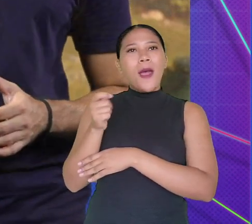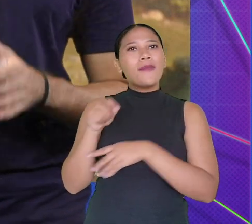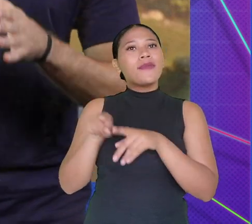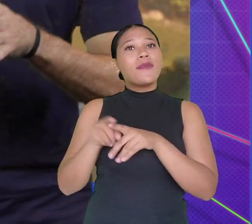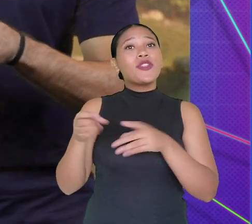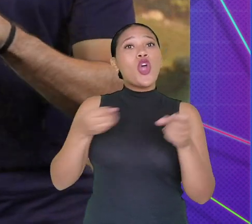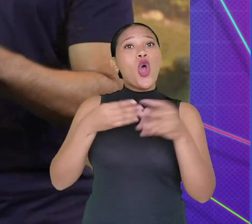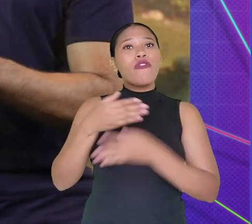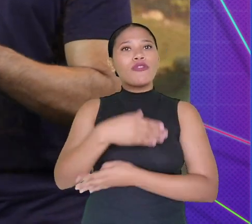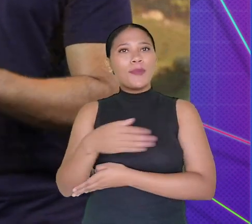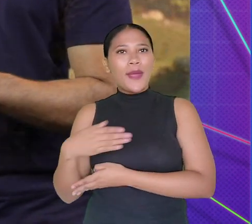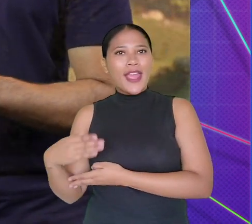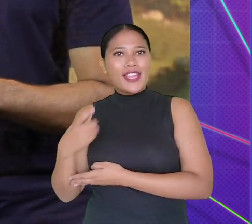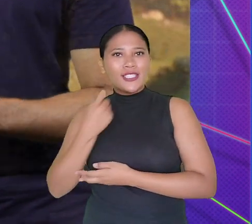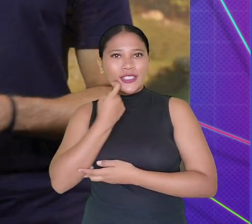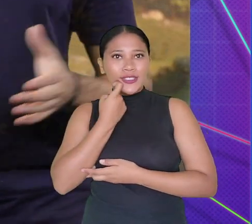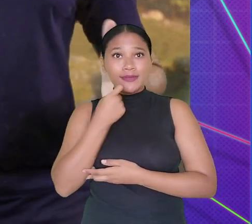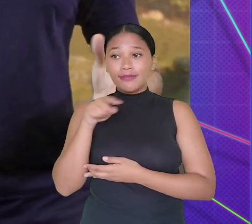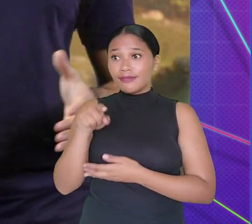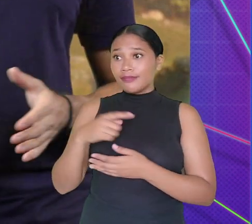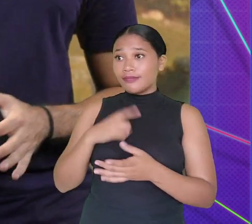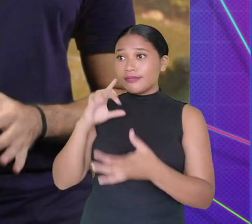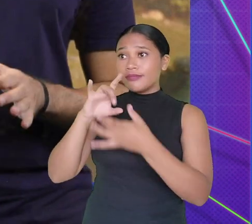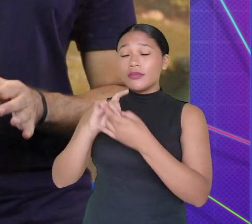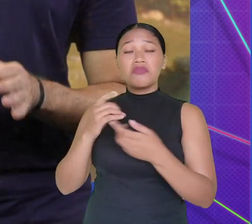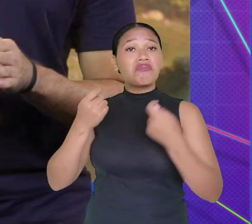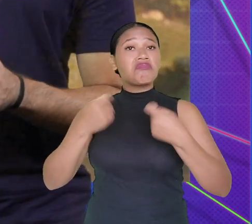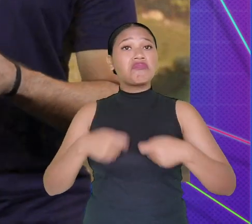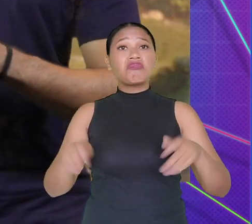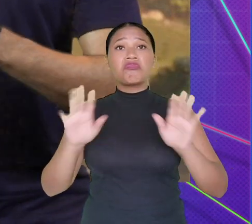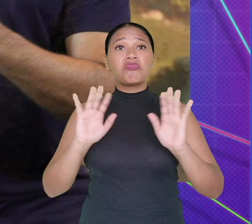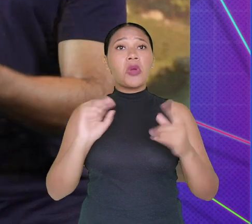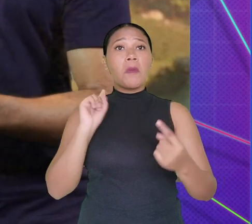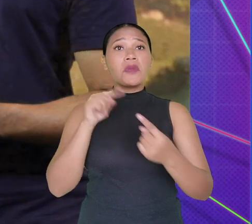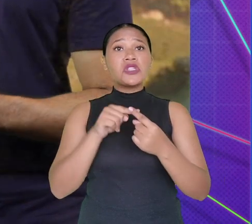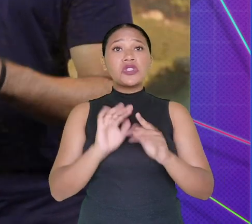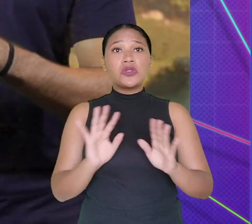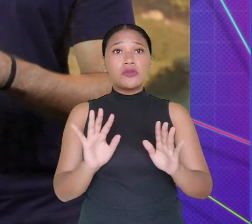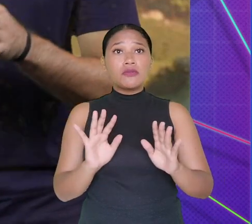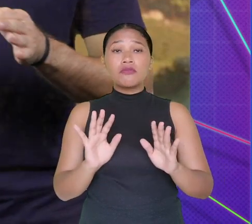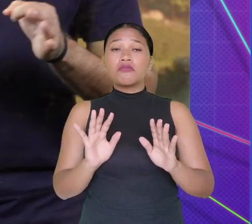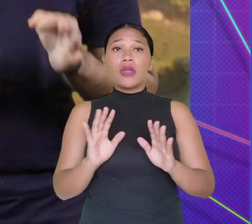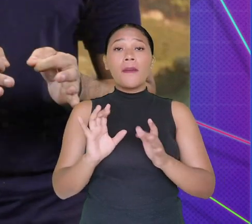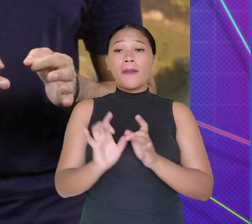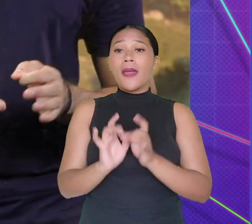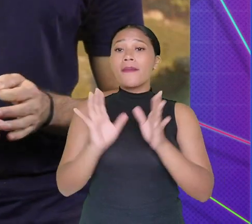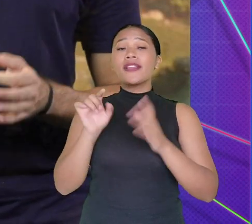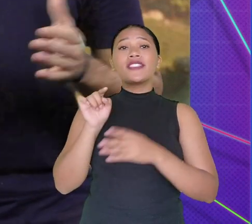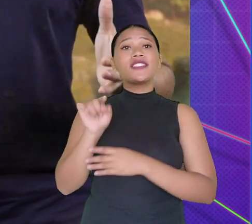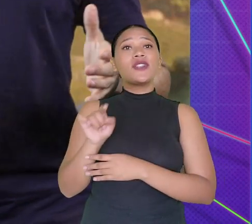e descubra novos tipos de peixes. Essa interação pode ser feita sem a necessidade de um objetivo